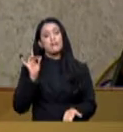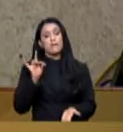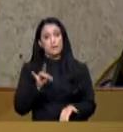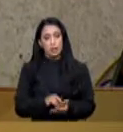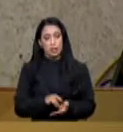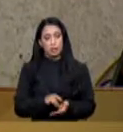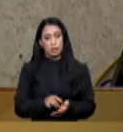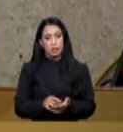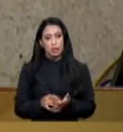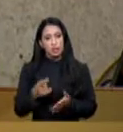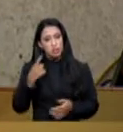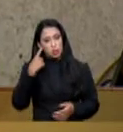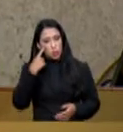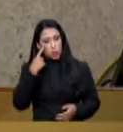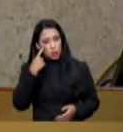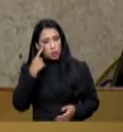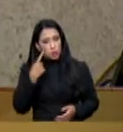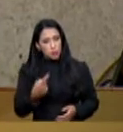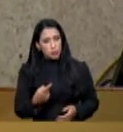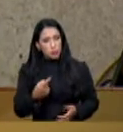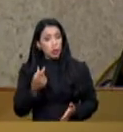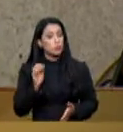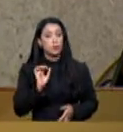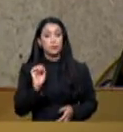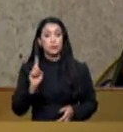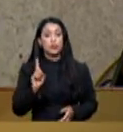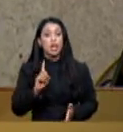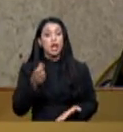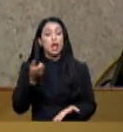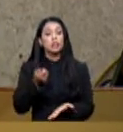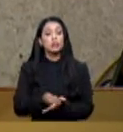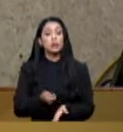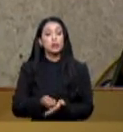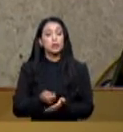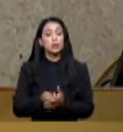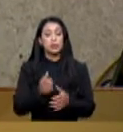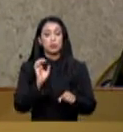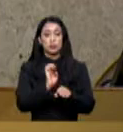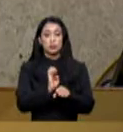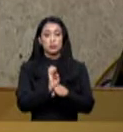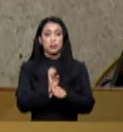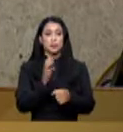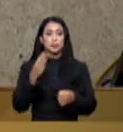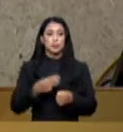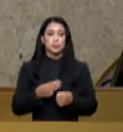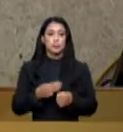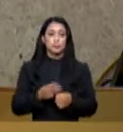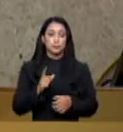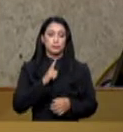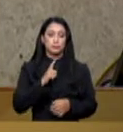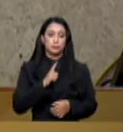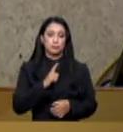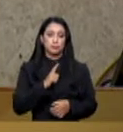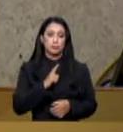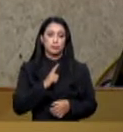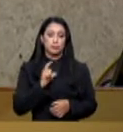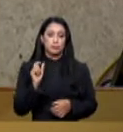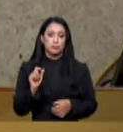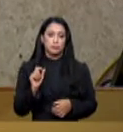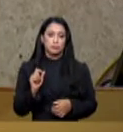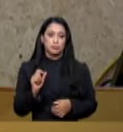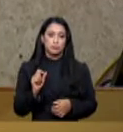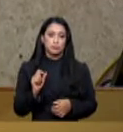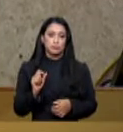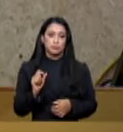validade, as observações, as obrigações que um ente da federação constitui para com outro ente da federação ou para